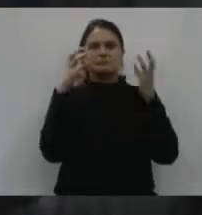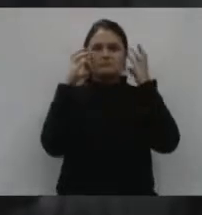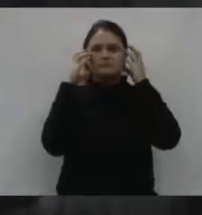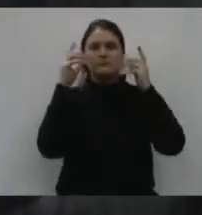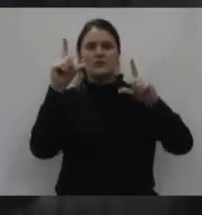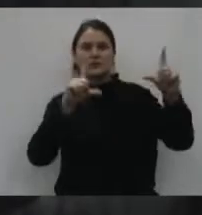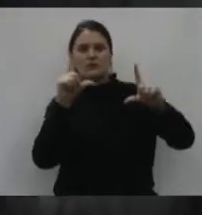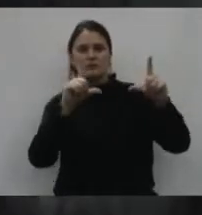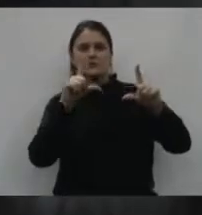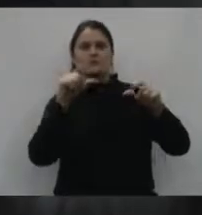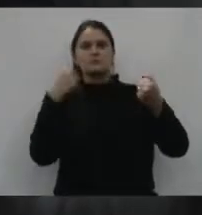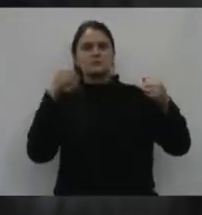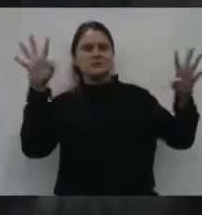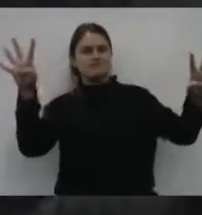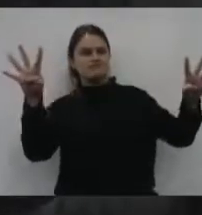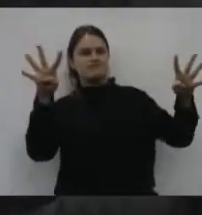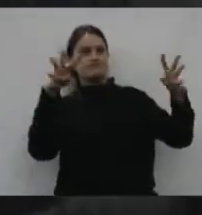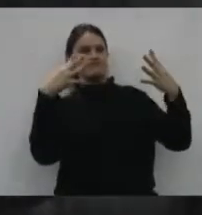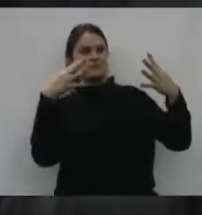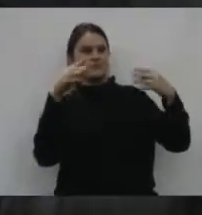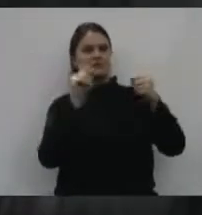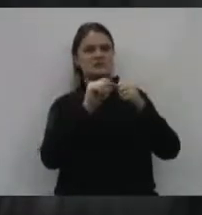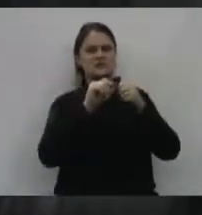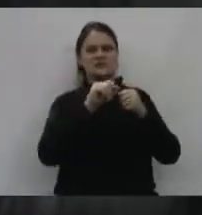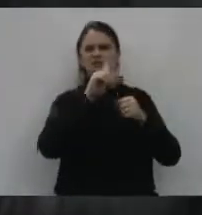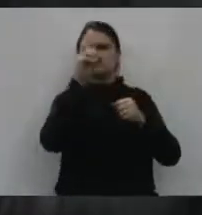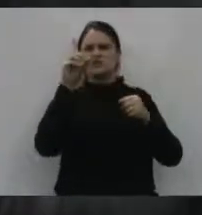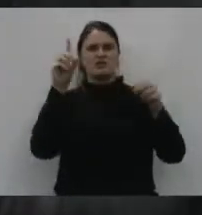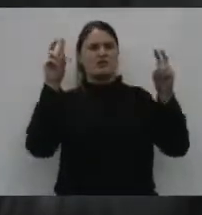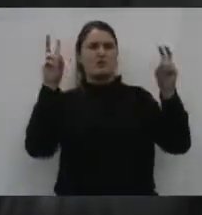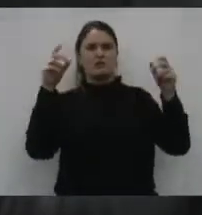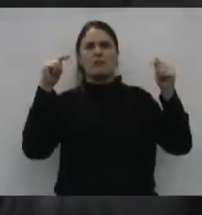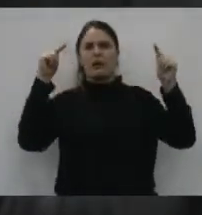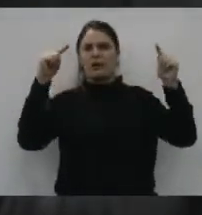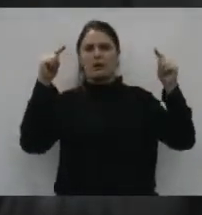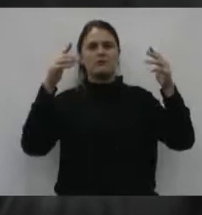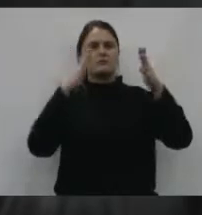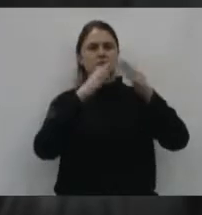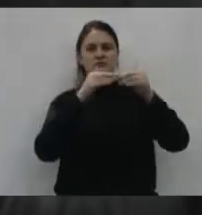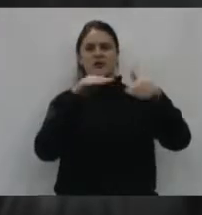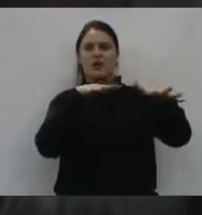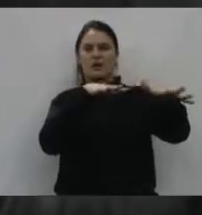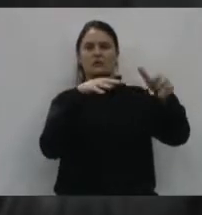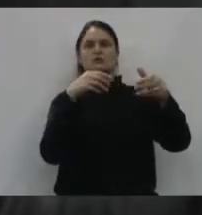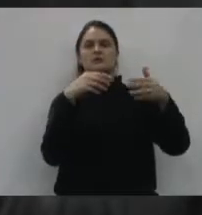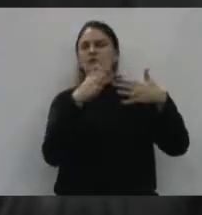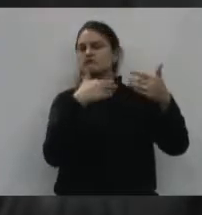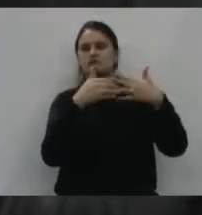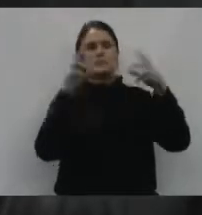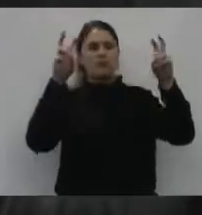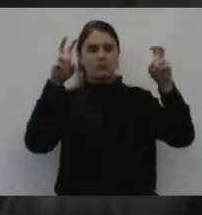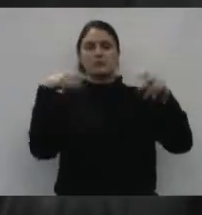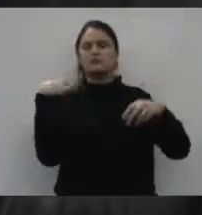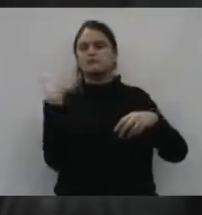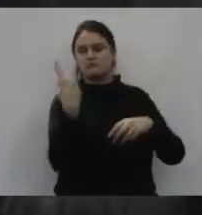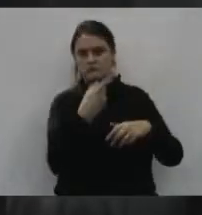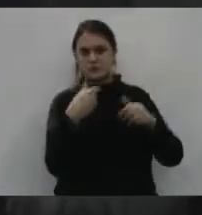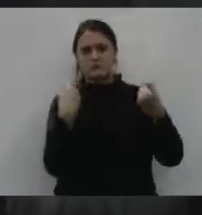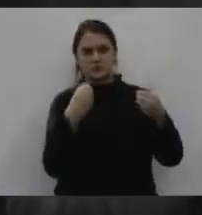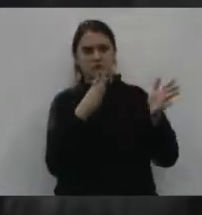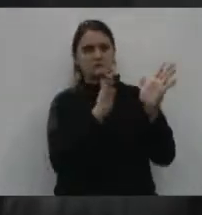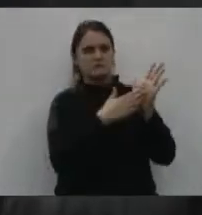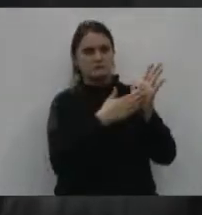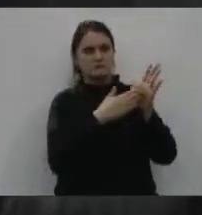atenção. Porque é tão simples. Fazem no dia de hoje manifesto para qualquer coisa. E eu acho que nós temos que retomar aí